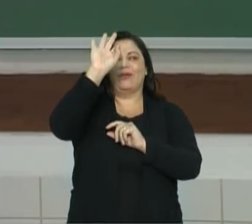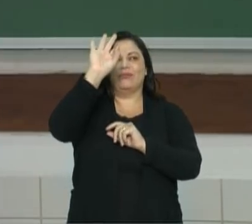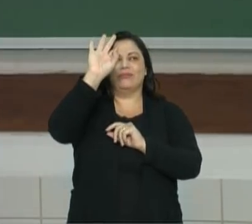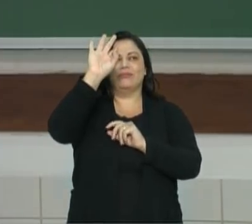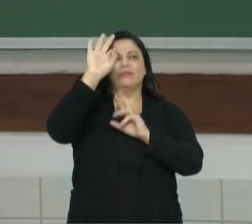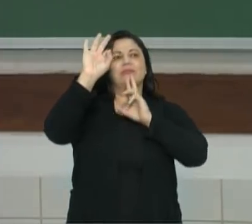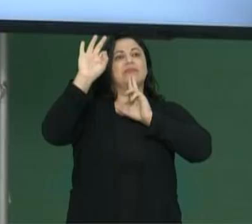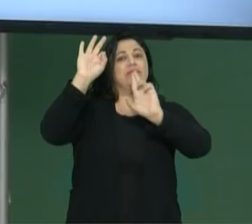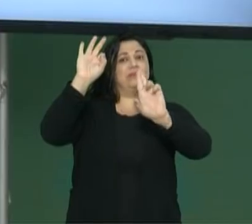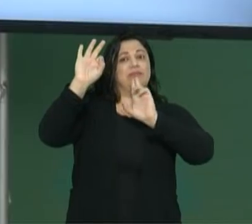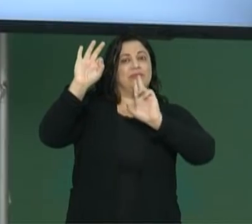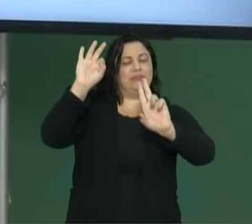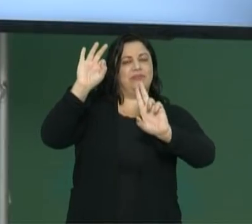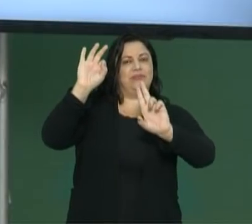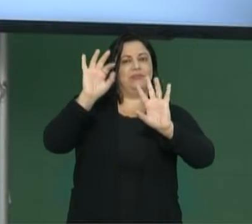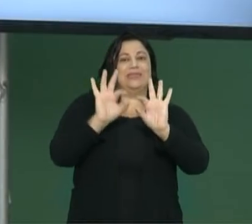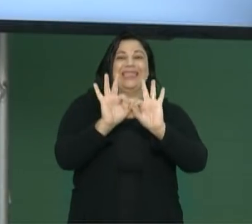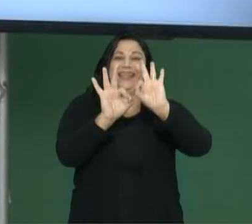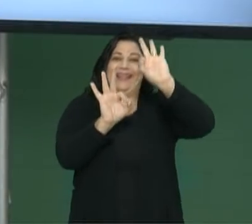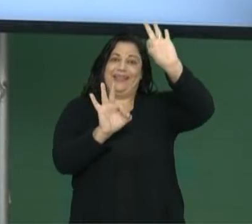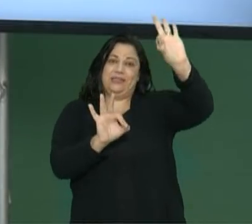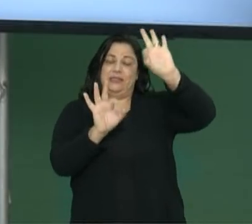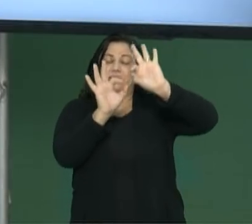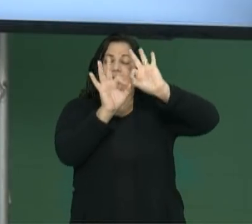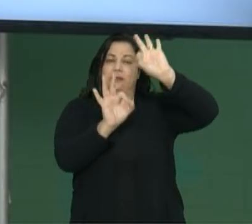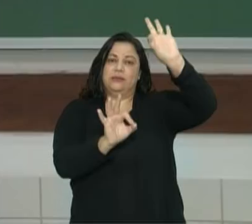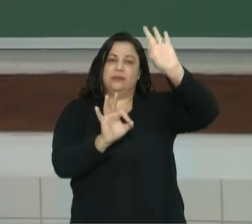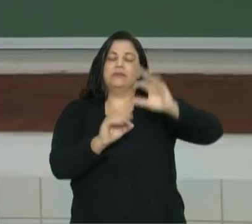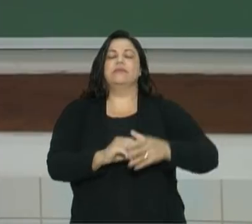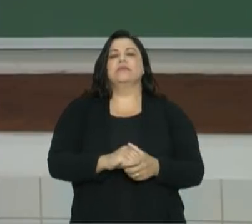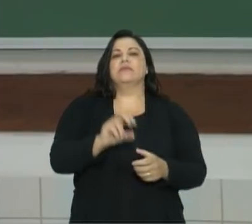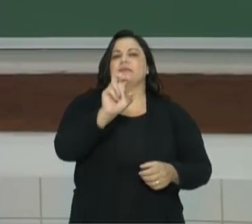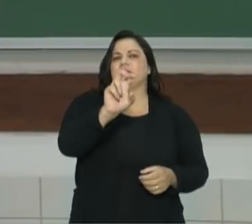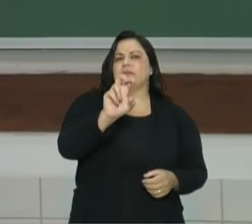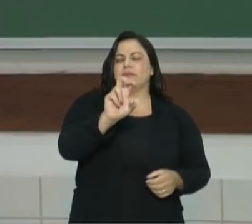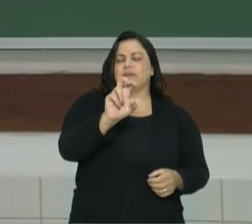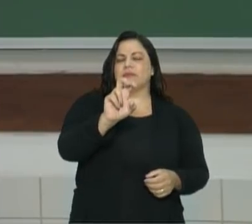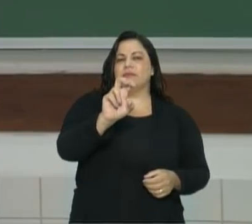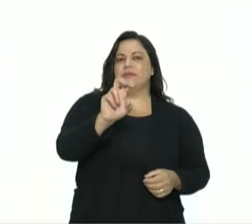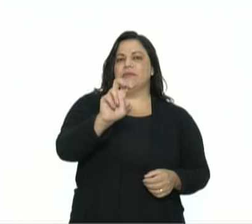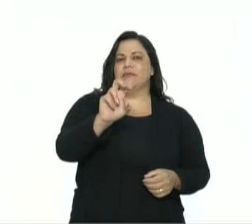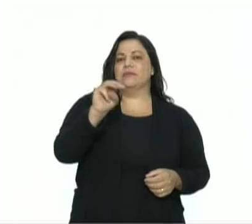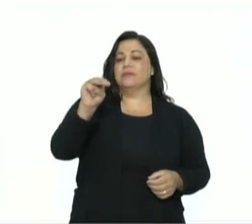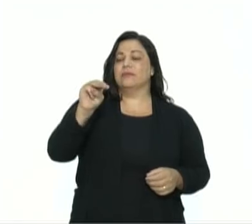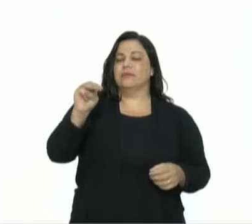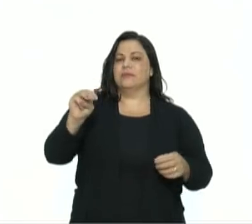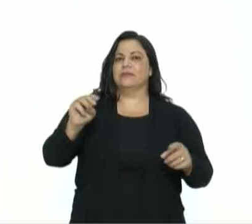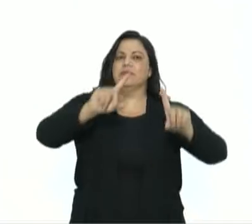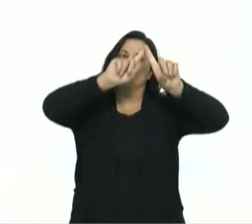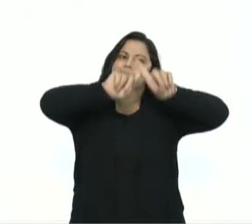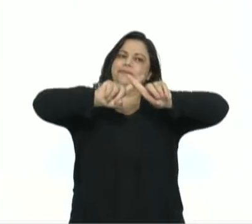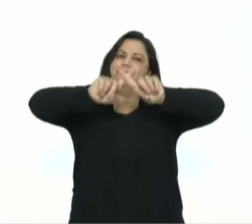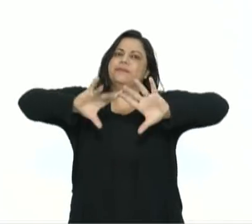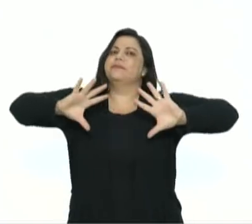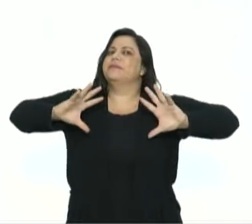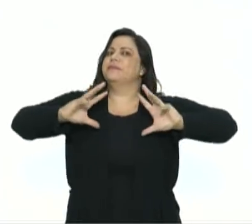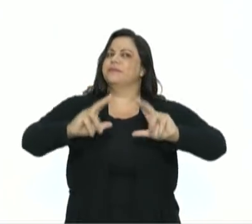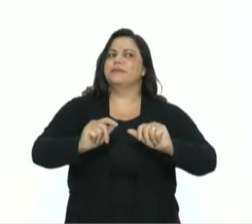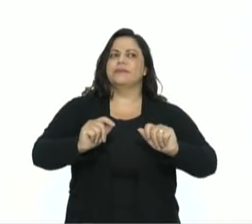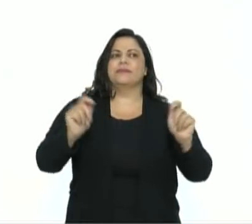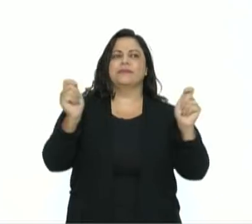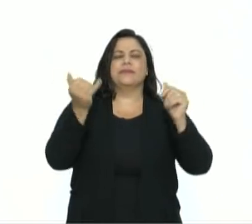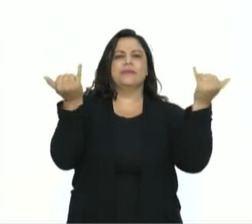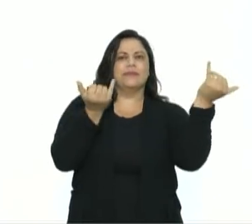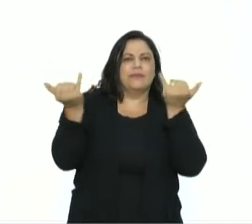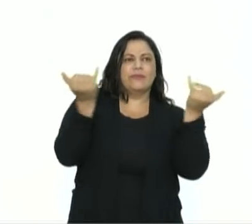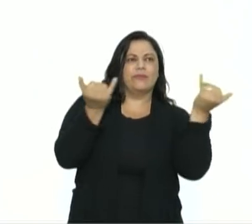e a distância 5 metros. Multiplica tudo aquilo ali, ok? A informação que nós vamos ter, trabalho